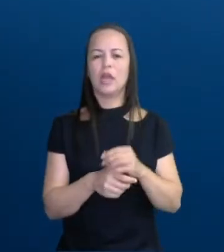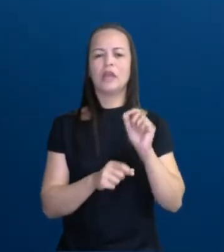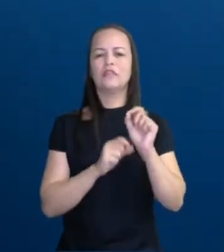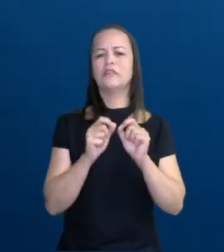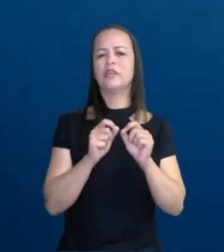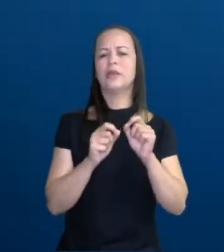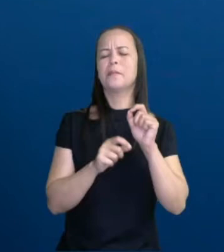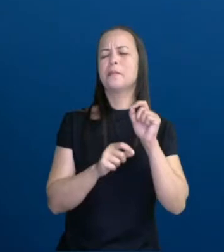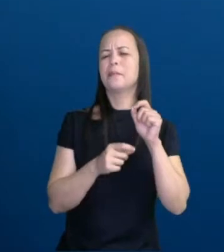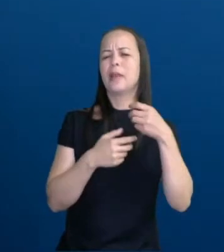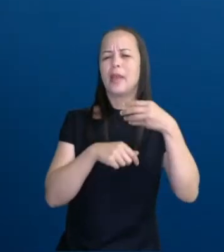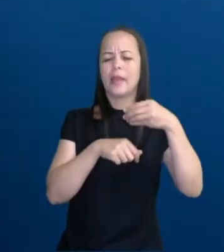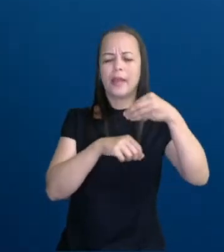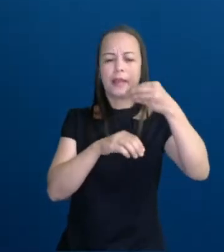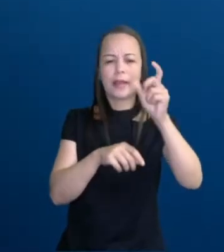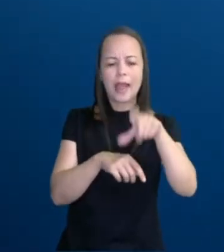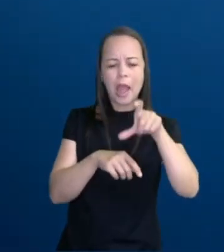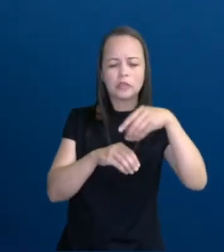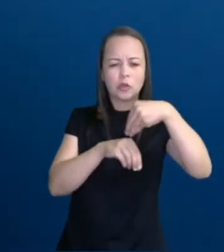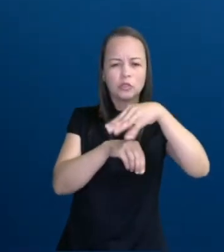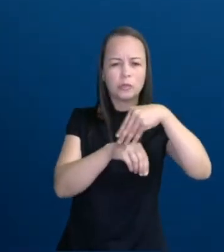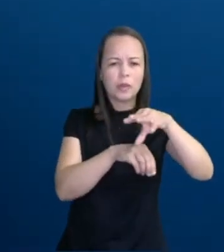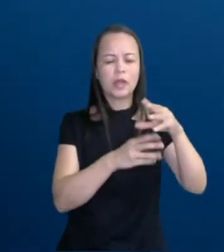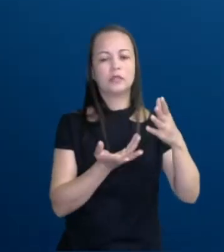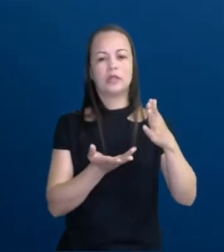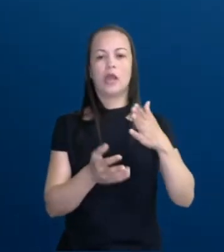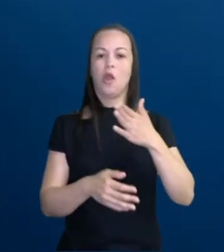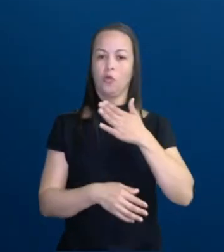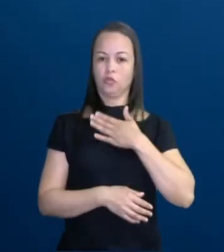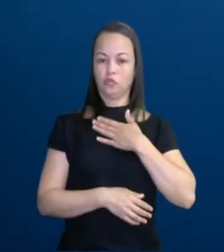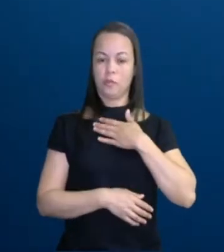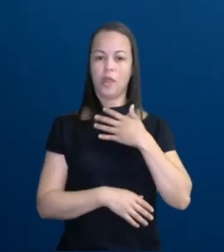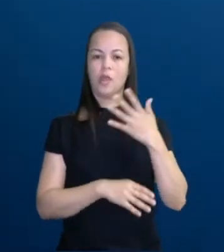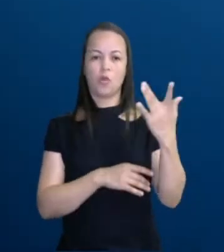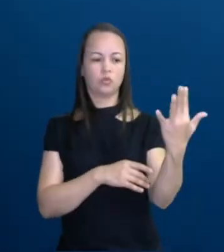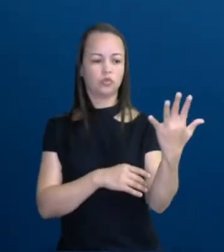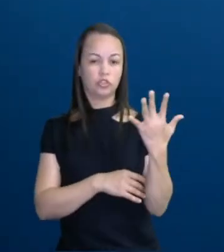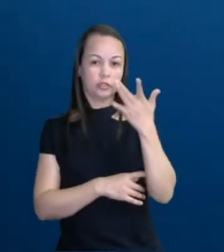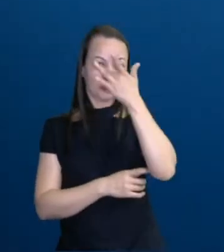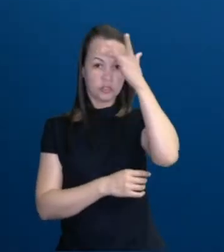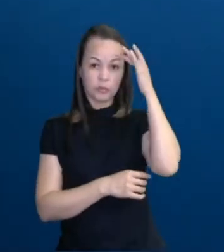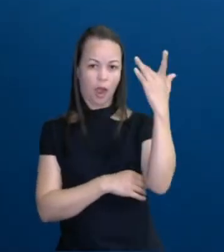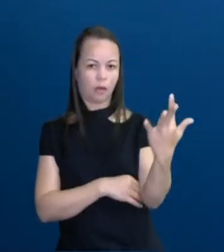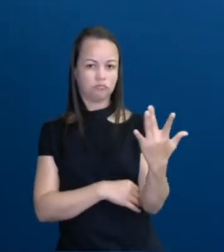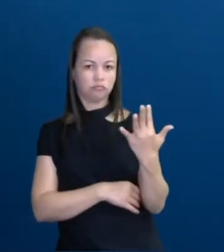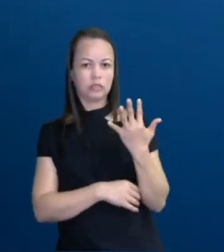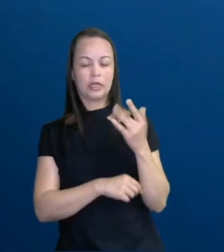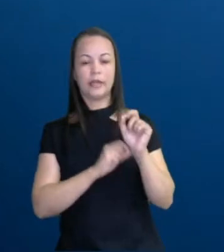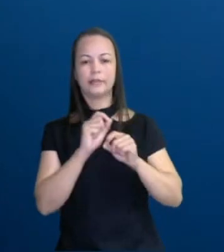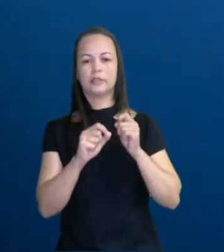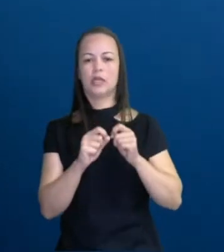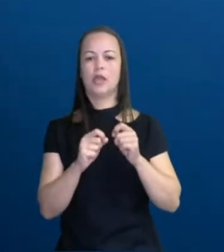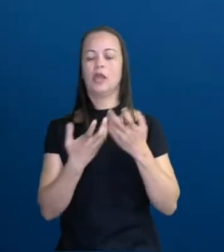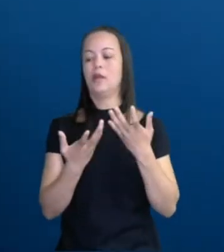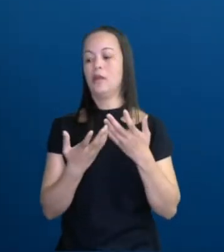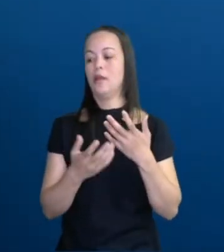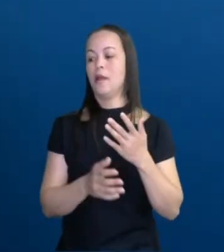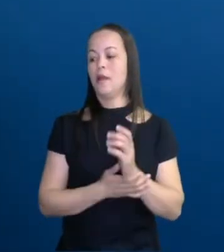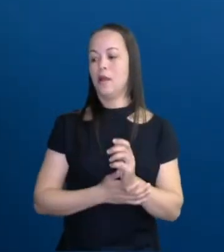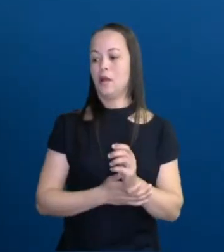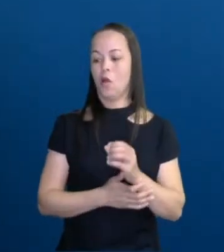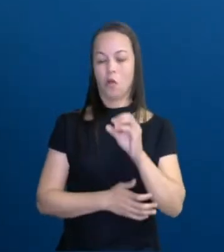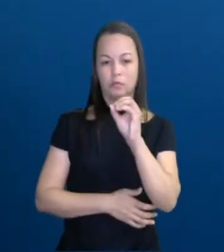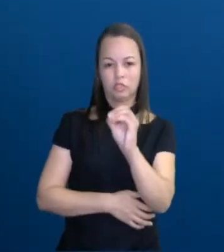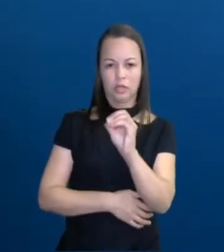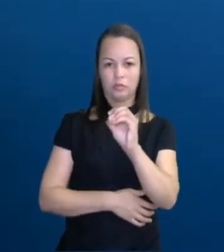para quem? Enviei cartões aos meus clientes. Meus clientes é o objeto indireto. Percebam